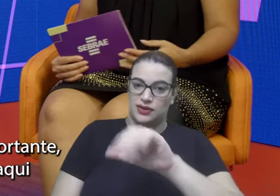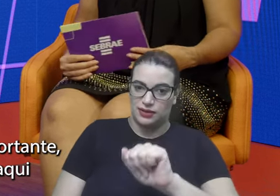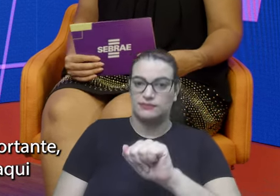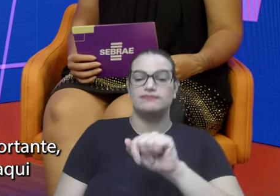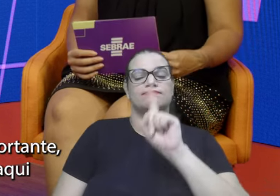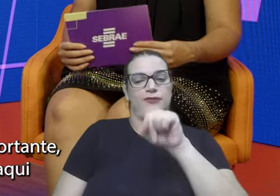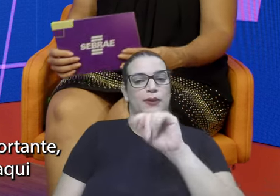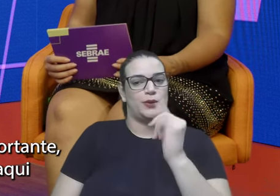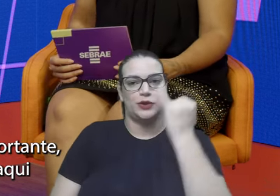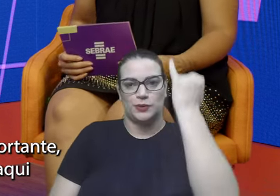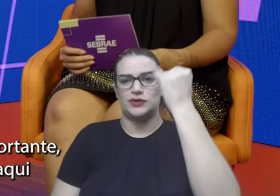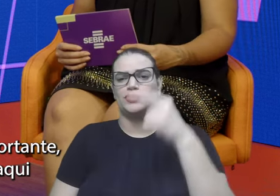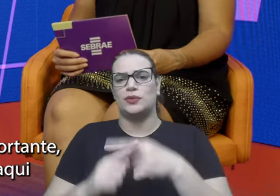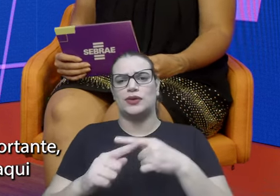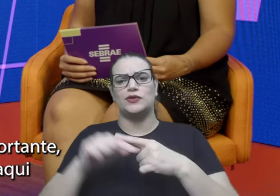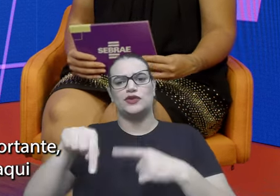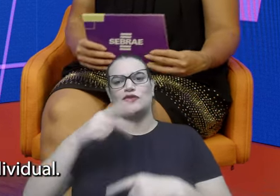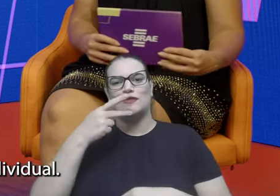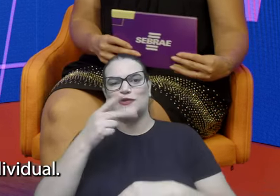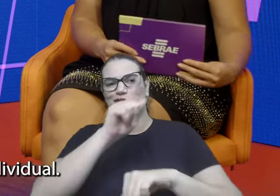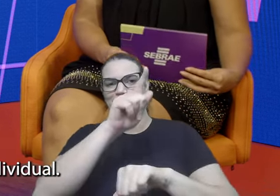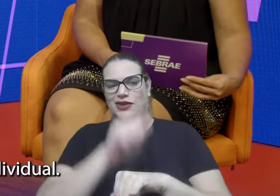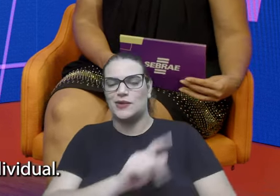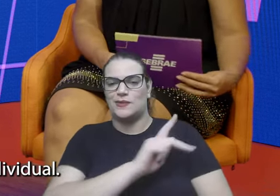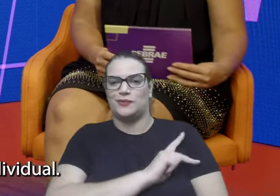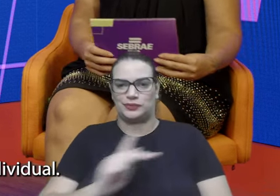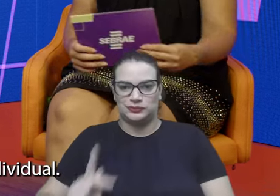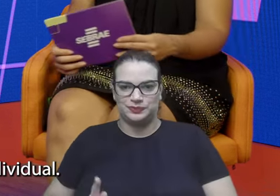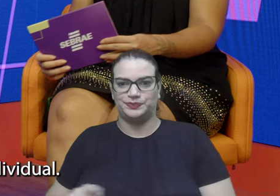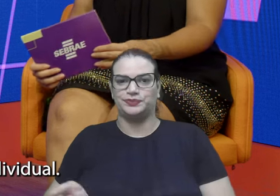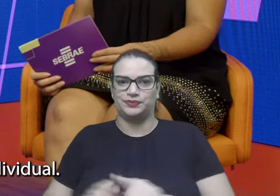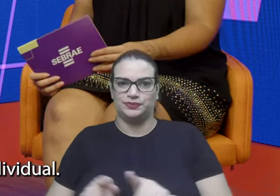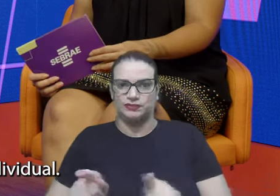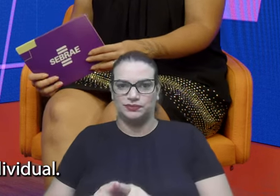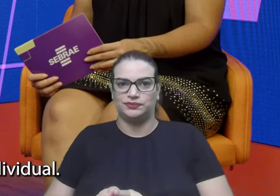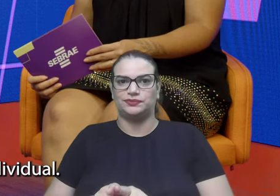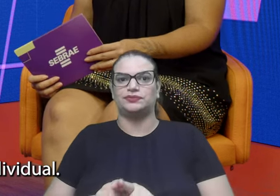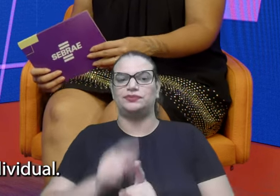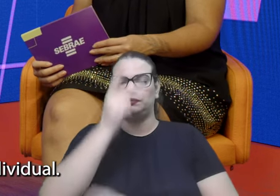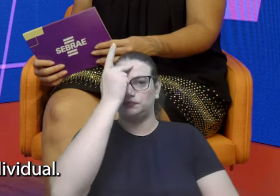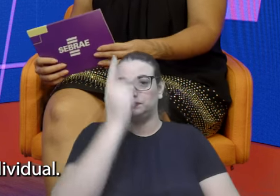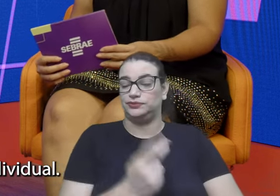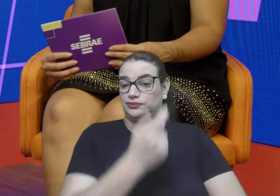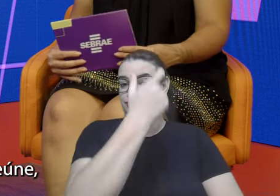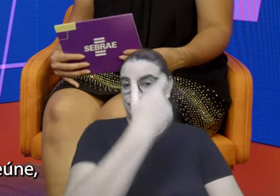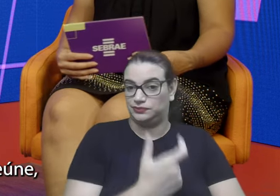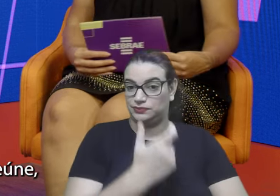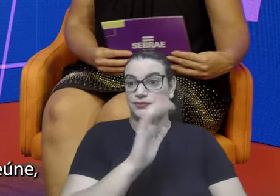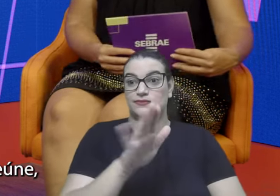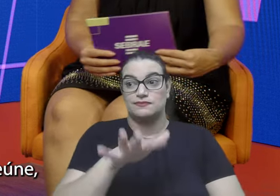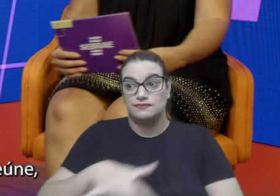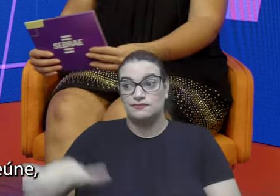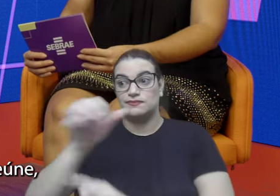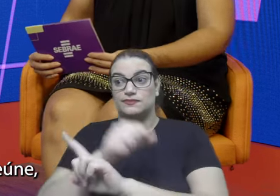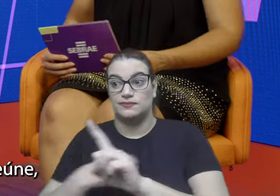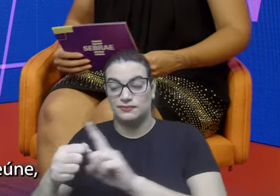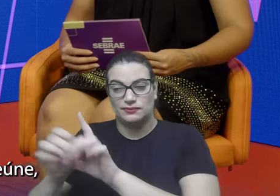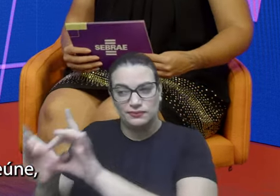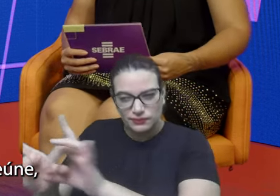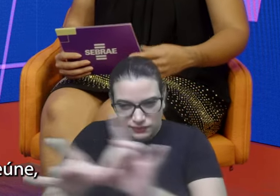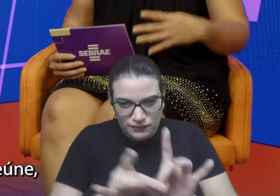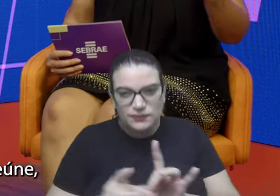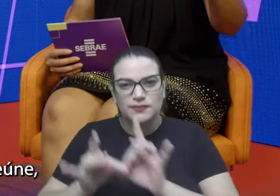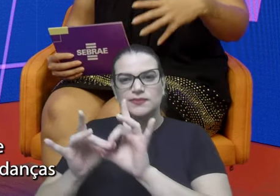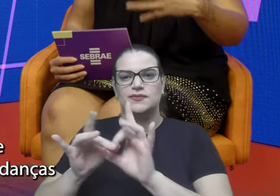importante porque a gente falou muito aqui de gestão pública e também da parte da esfera individual mas quando a sociedade se